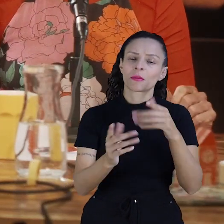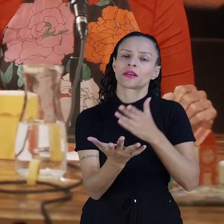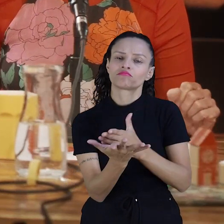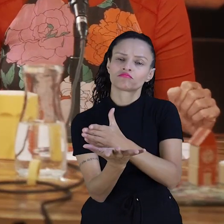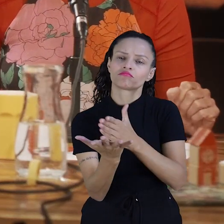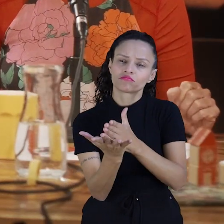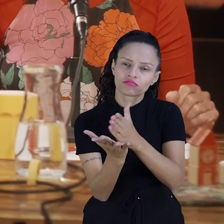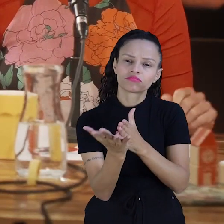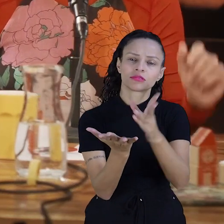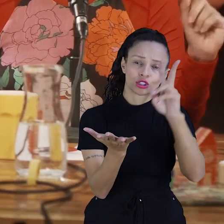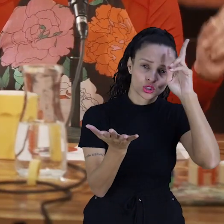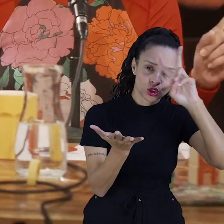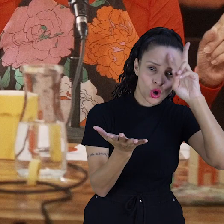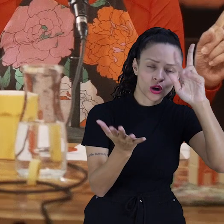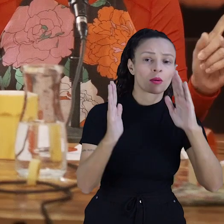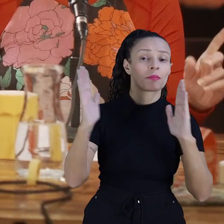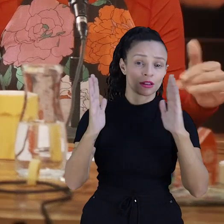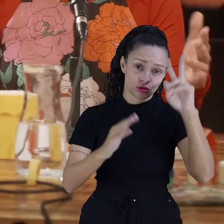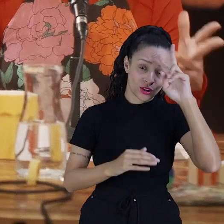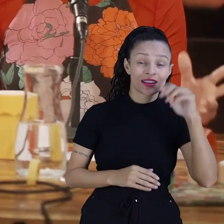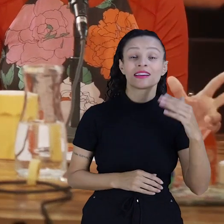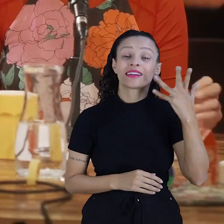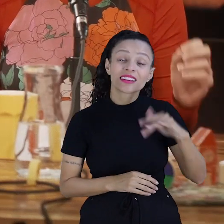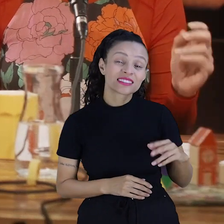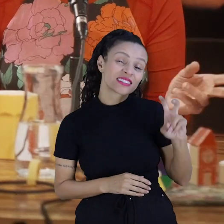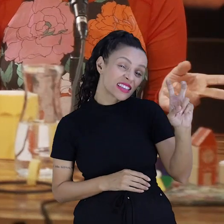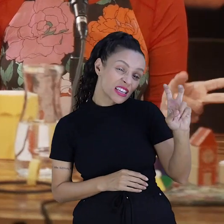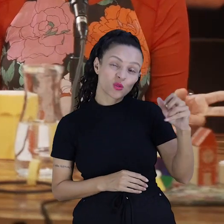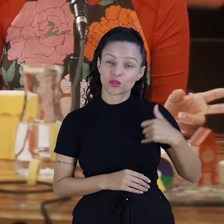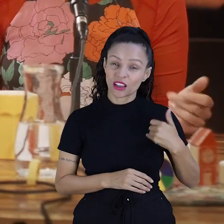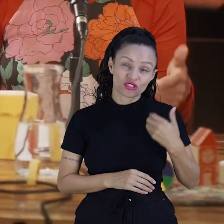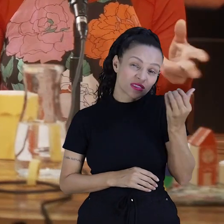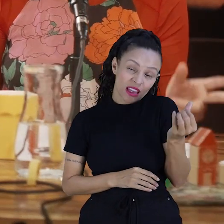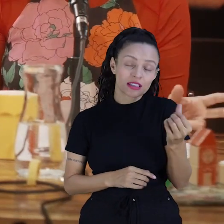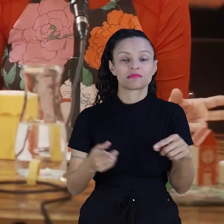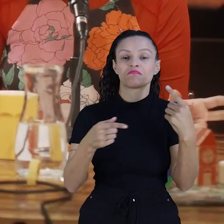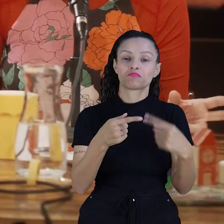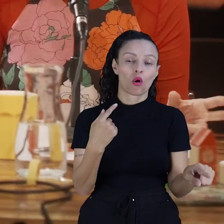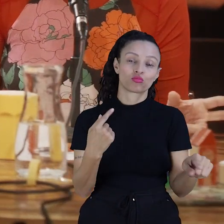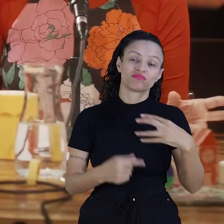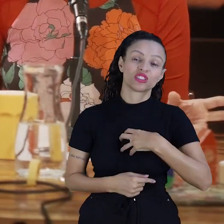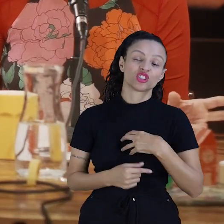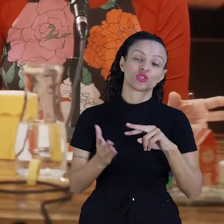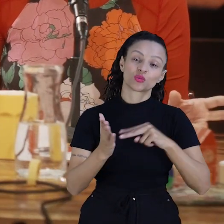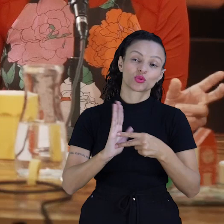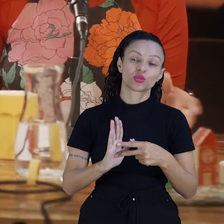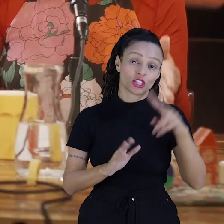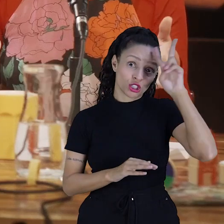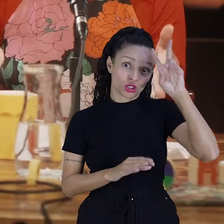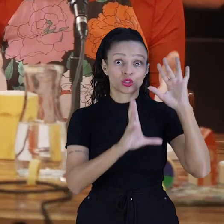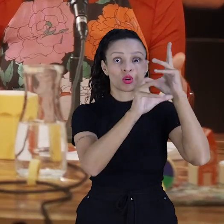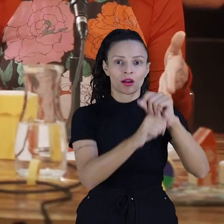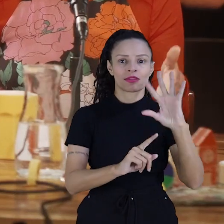trazer correntes históricas, períodos históricos, que para uma criança de 5, 6 anos não faz o menor sentido. né?